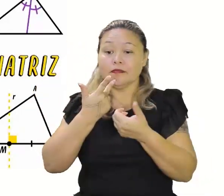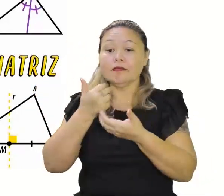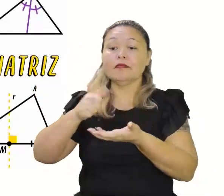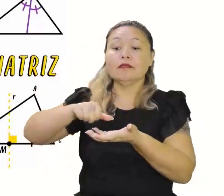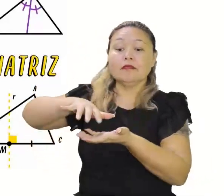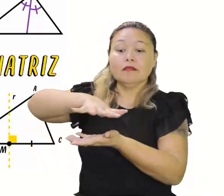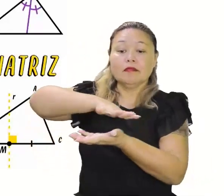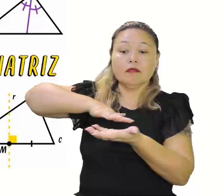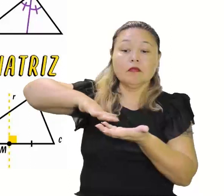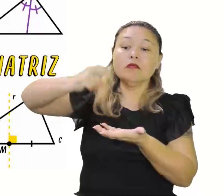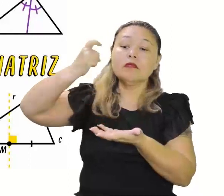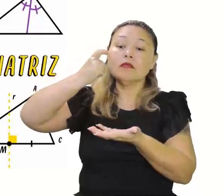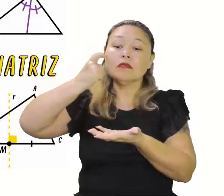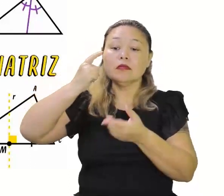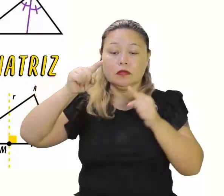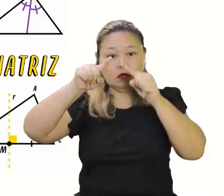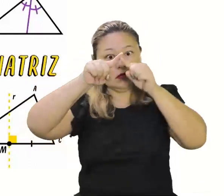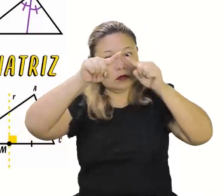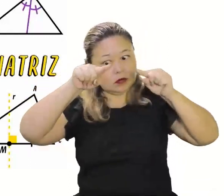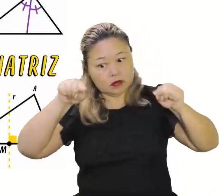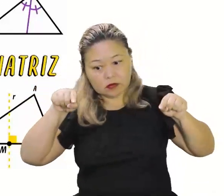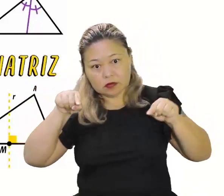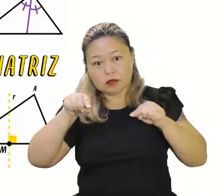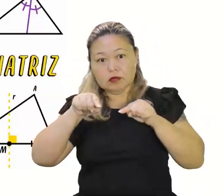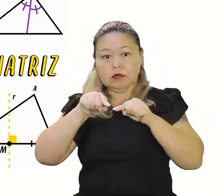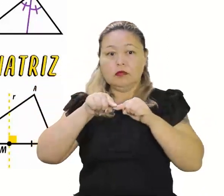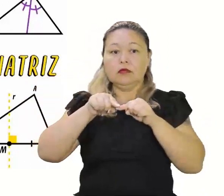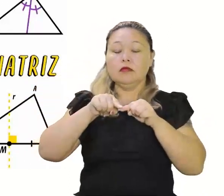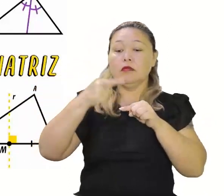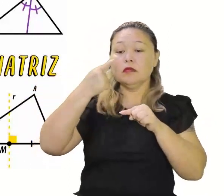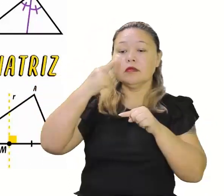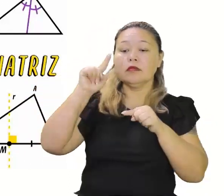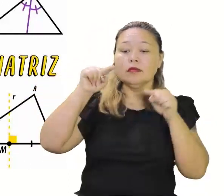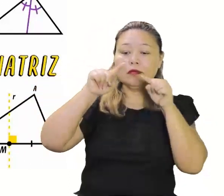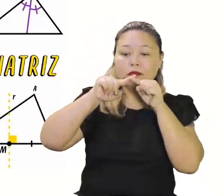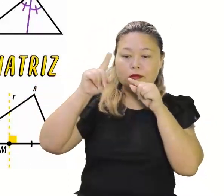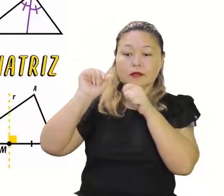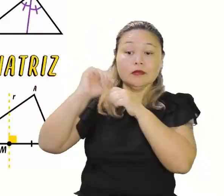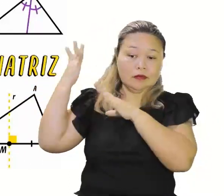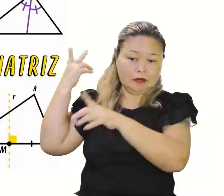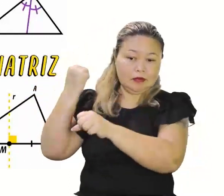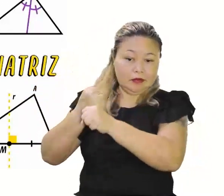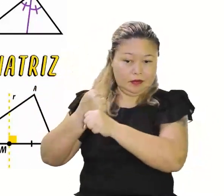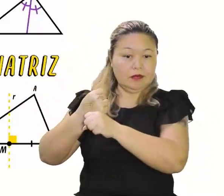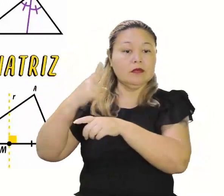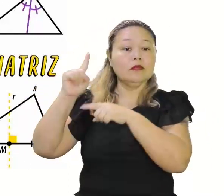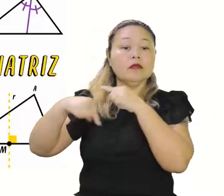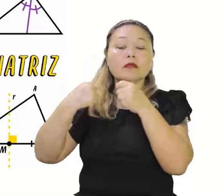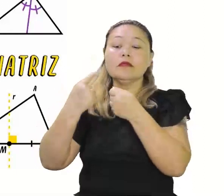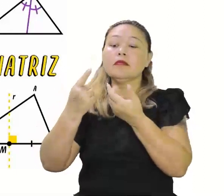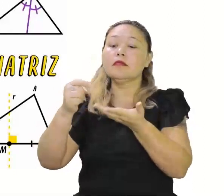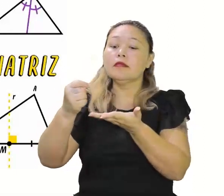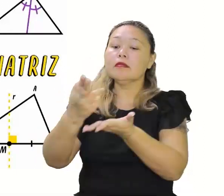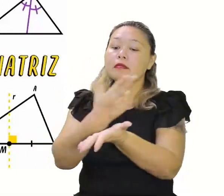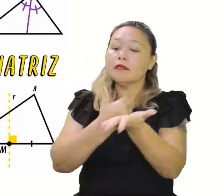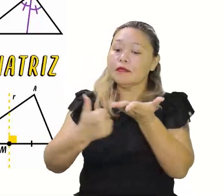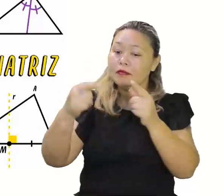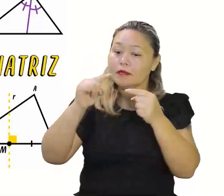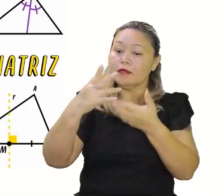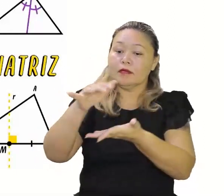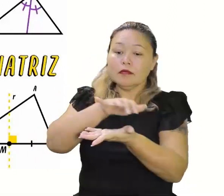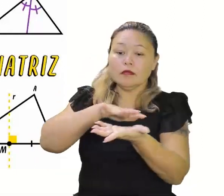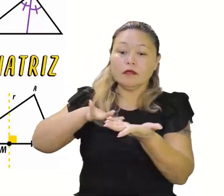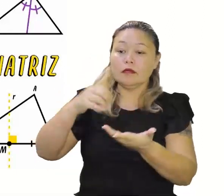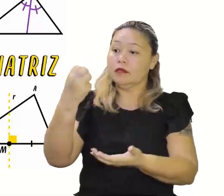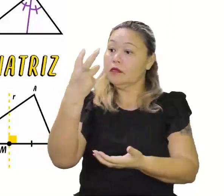geometria, pensamos no triângulo. Triângulo, vimos lá na mega revisão que é uma figura geométrica formada por